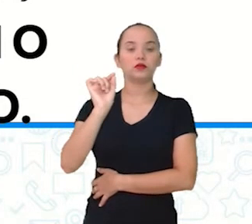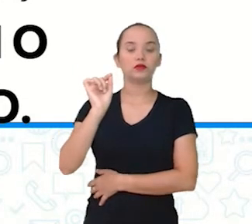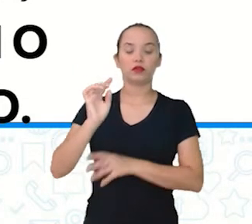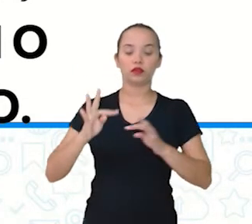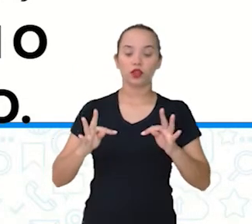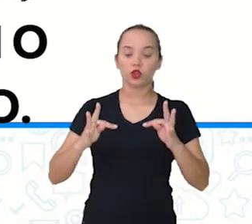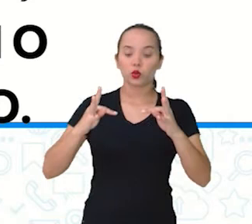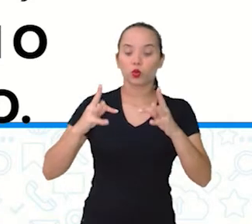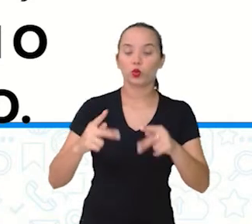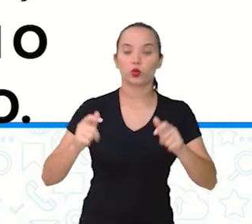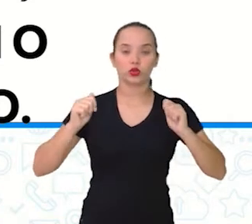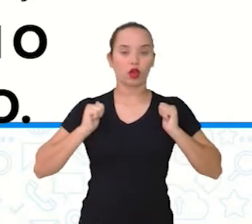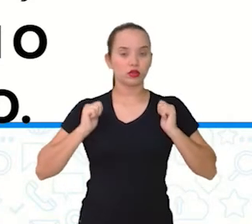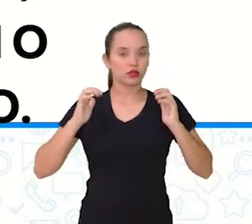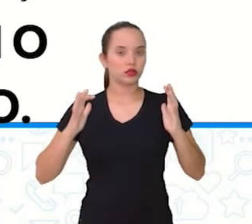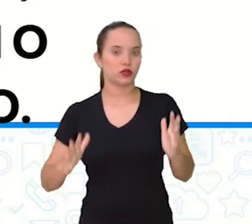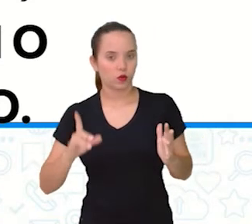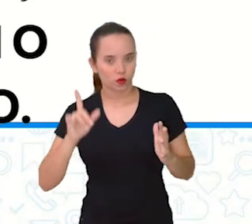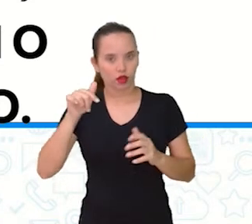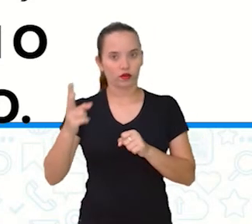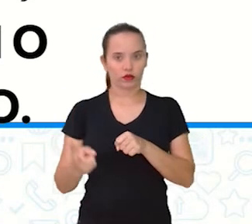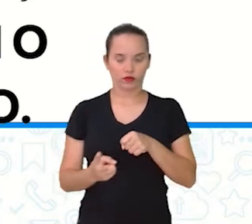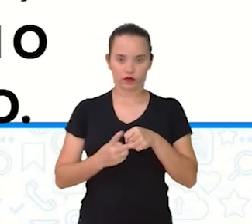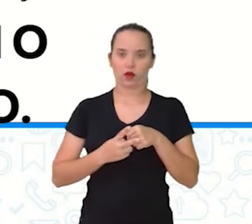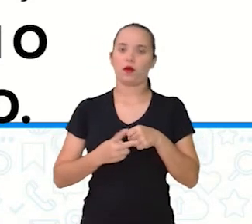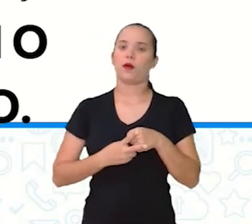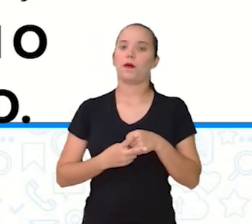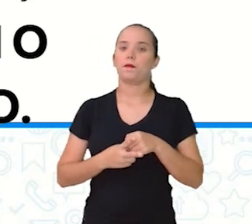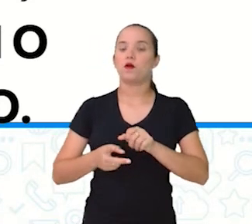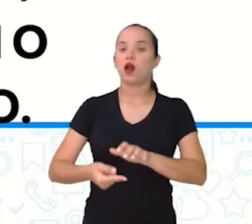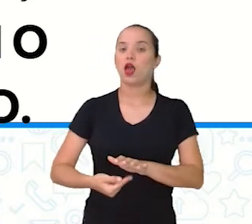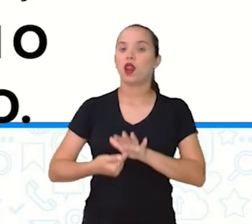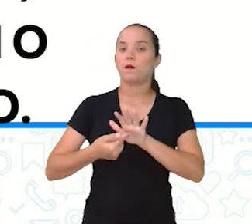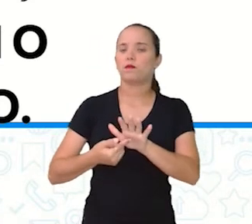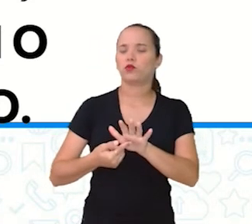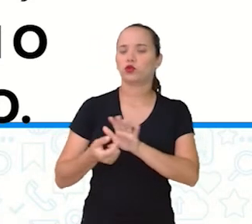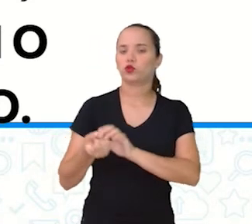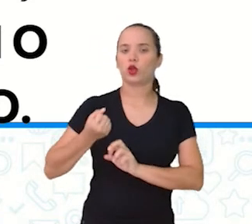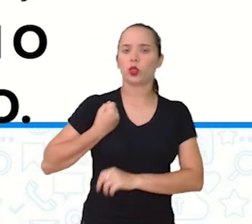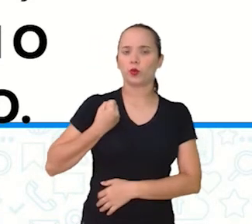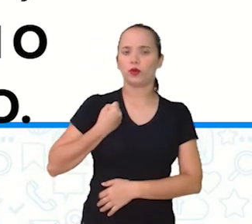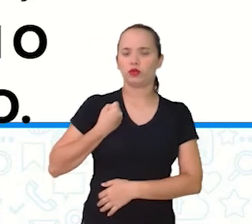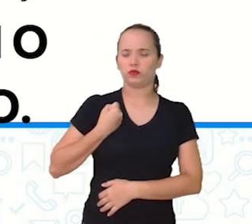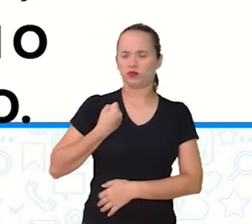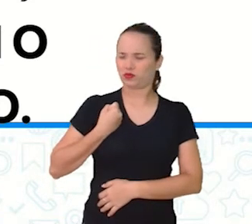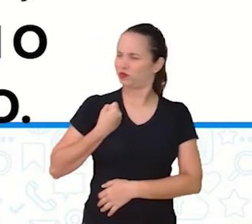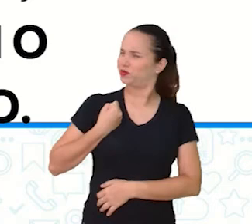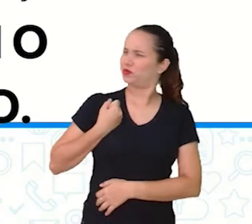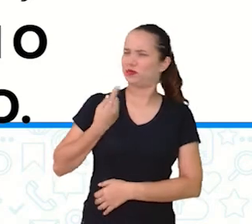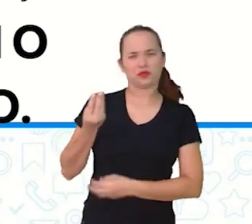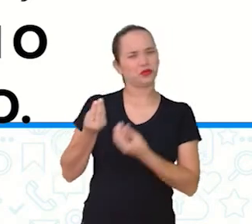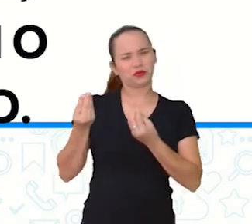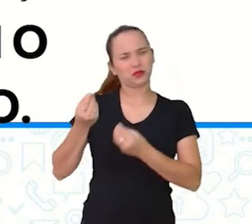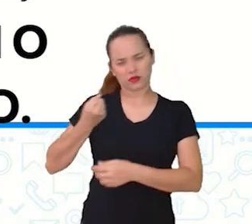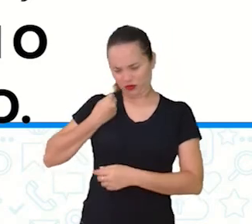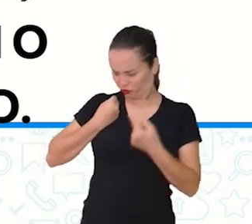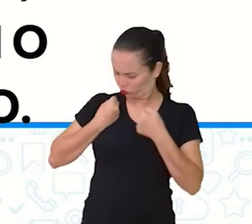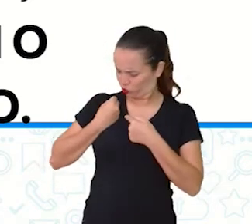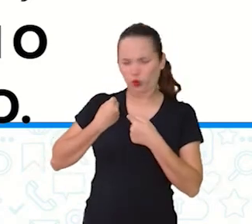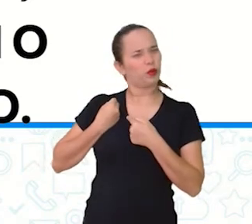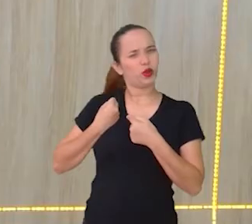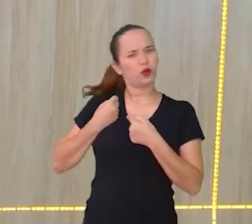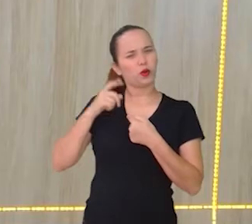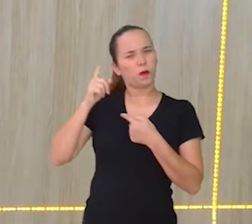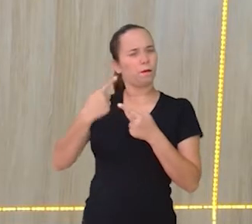as ações que expressam verbo indicam o número. Professora Casey, número? Mas a gente está vendo aula de